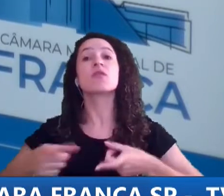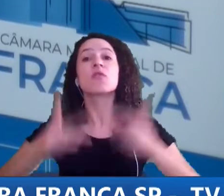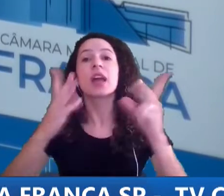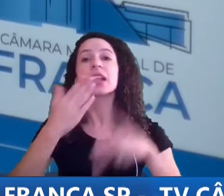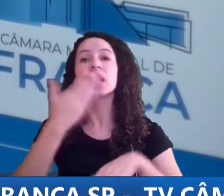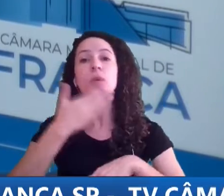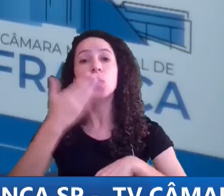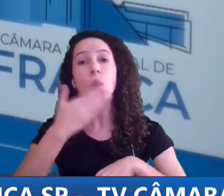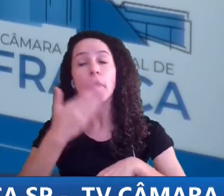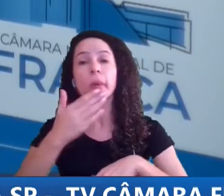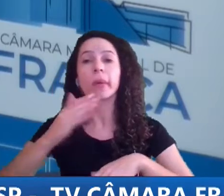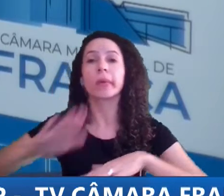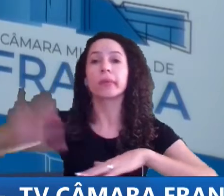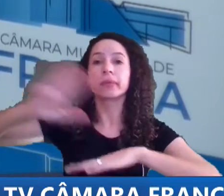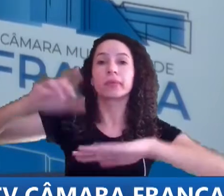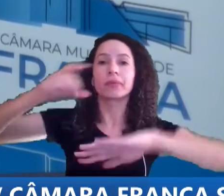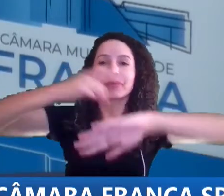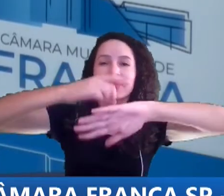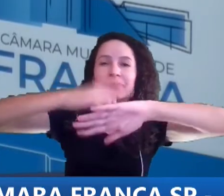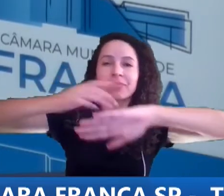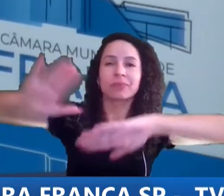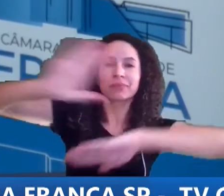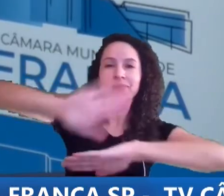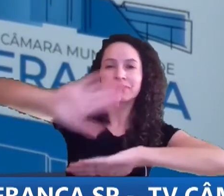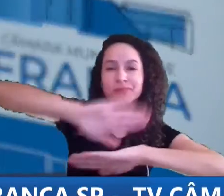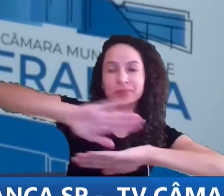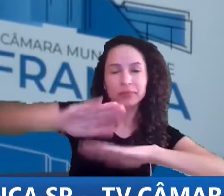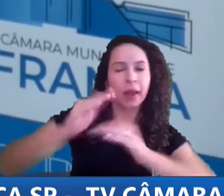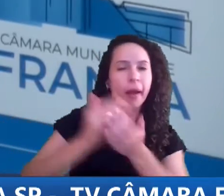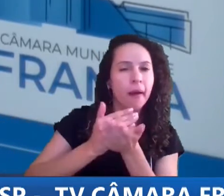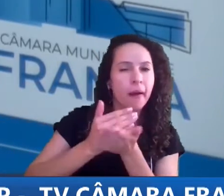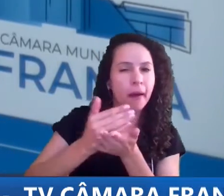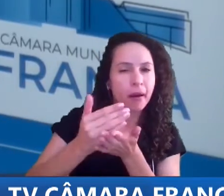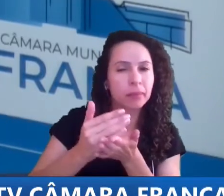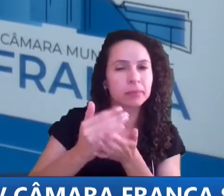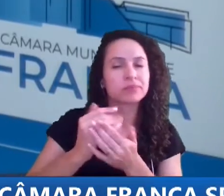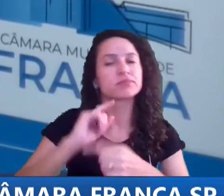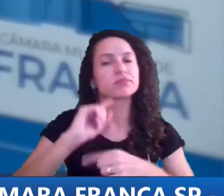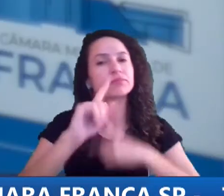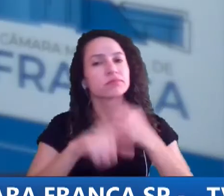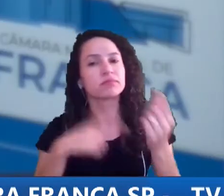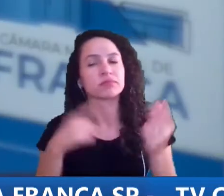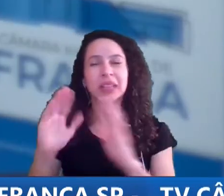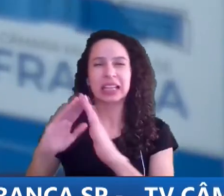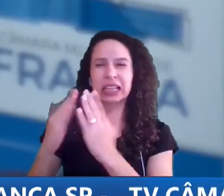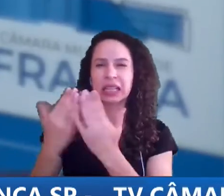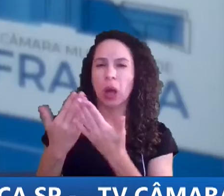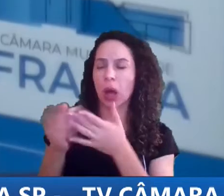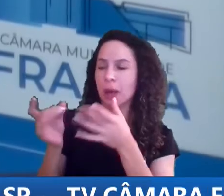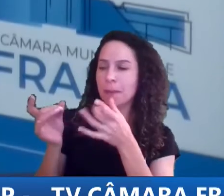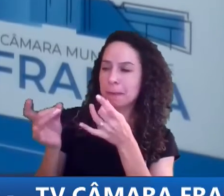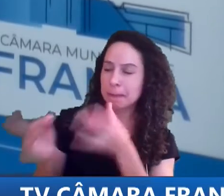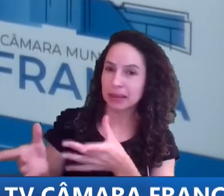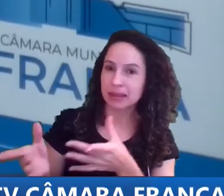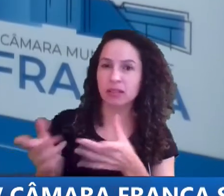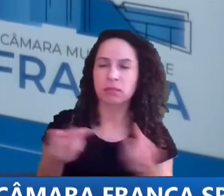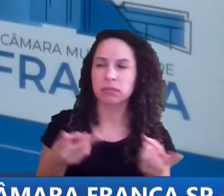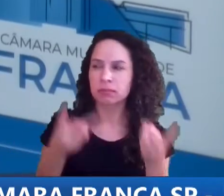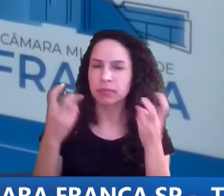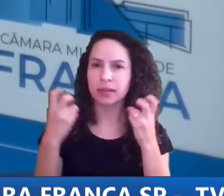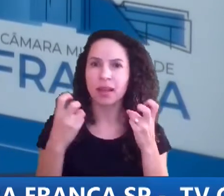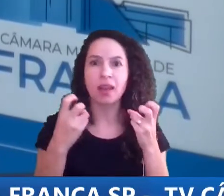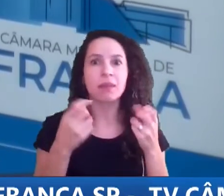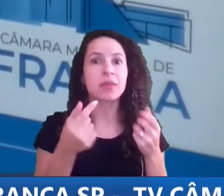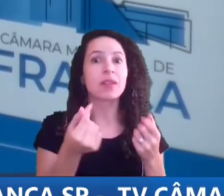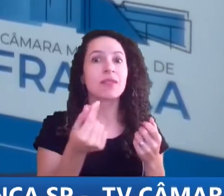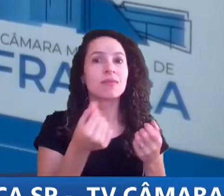Em seguida, eles deixam a escola e percebem que a venda de pinos de cocaína pode